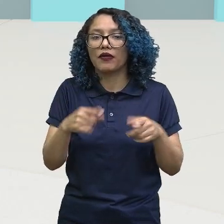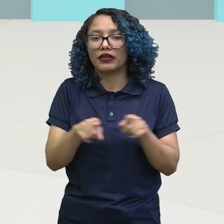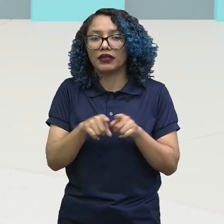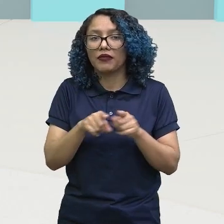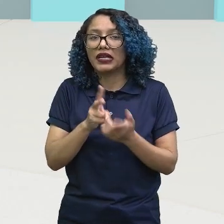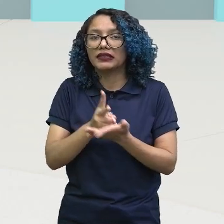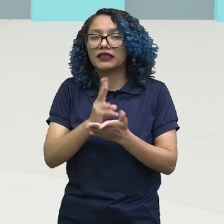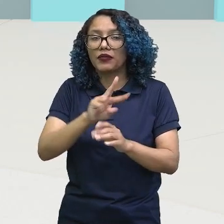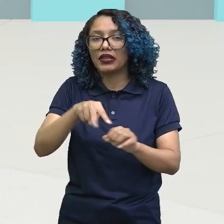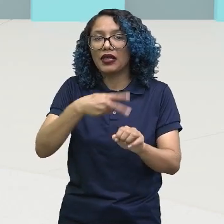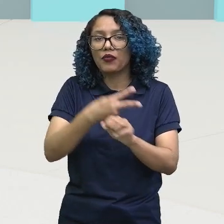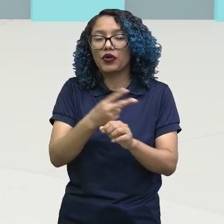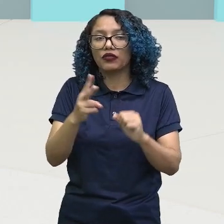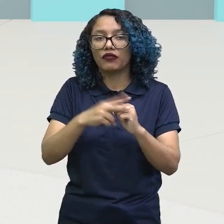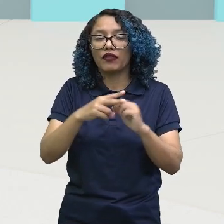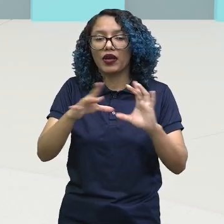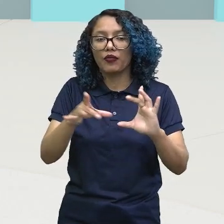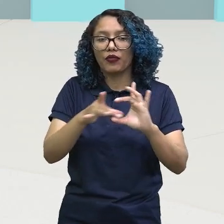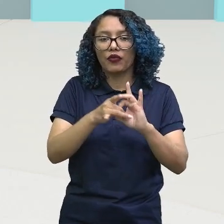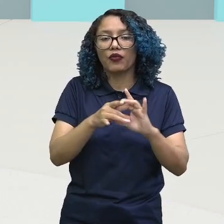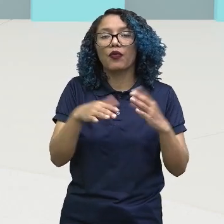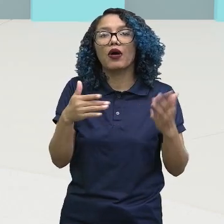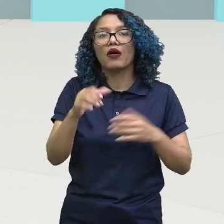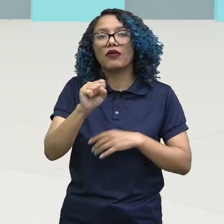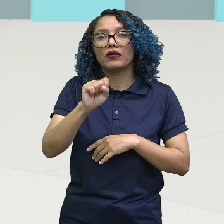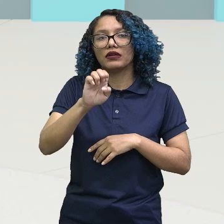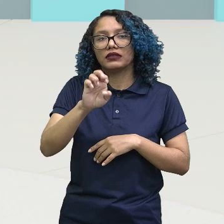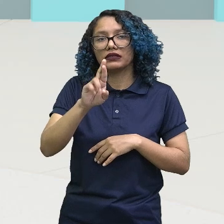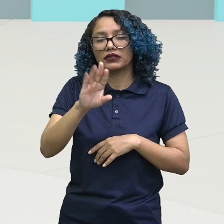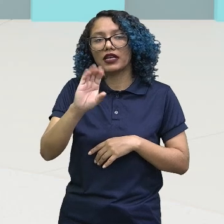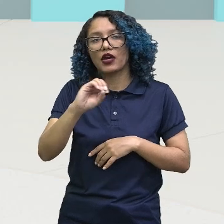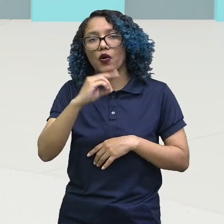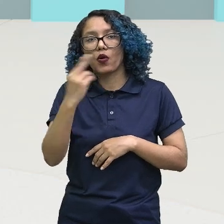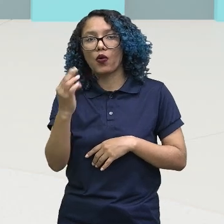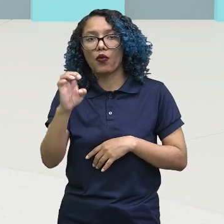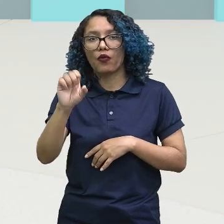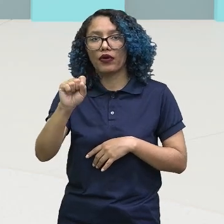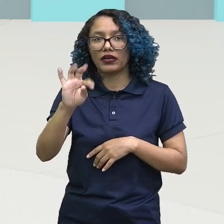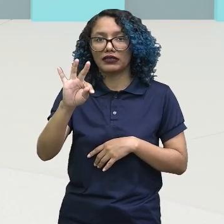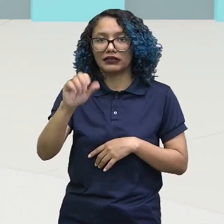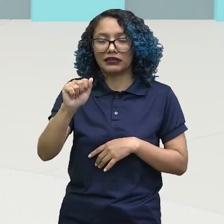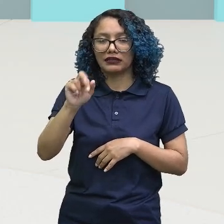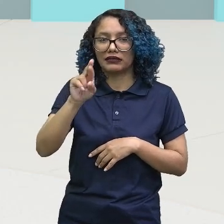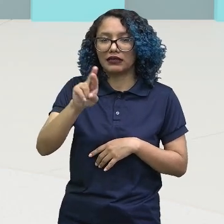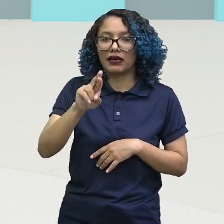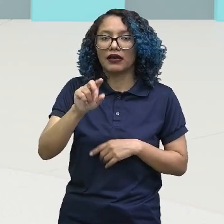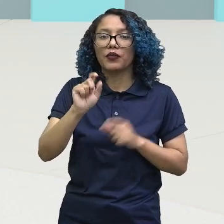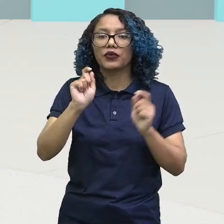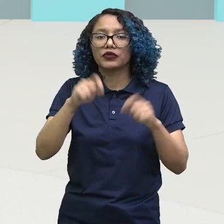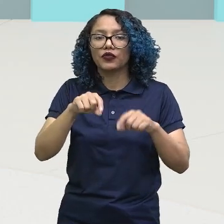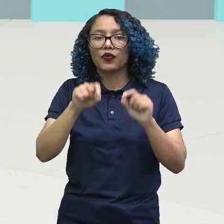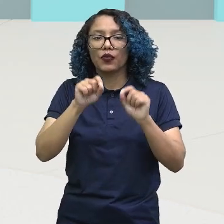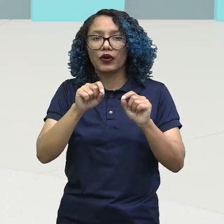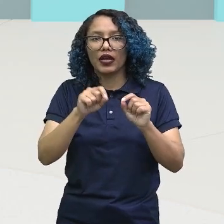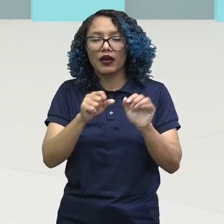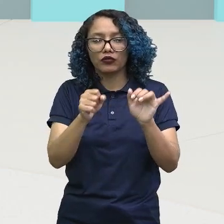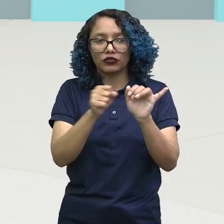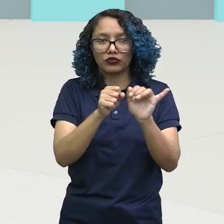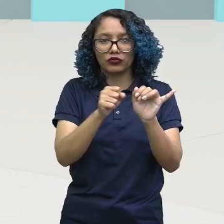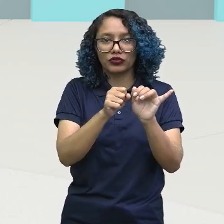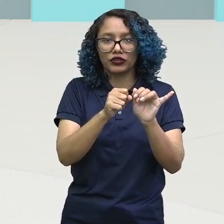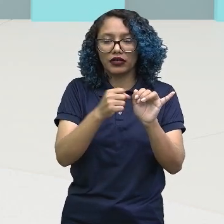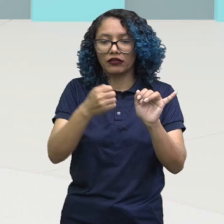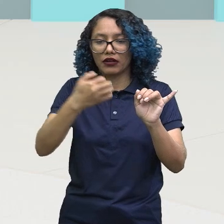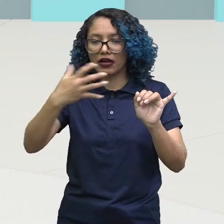de ligação. Verbo ser, verbo estar. Verbo de ligação é aquele que faz realmente a ligação do sujeito à